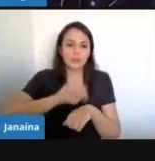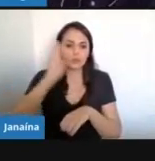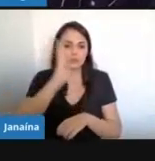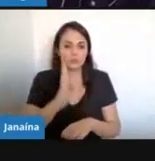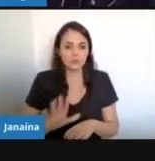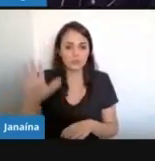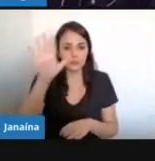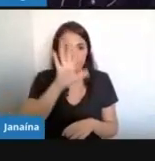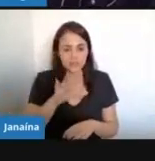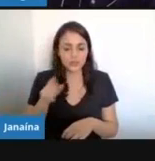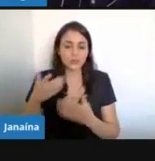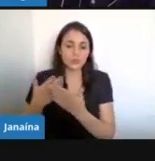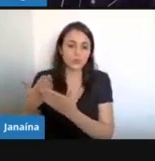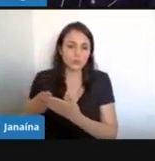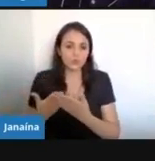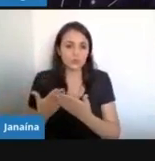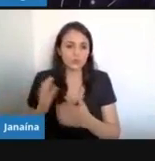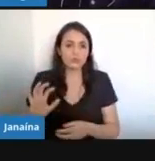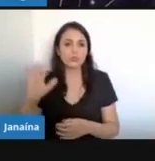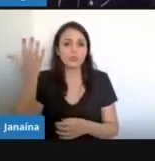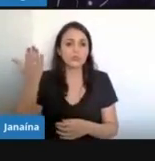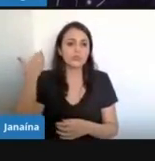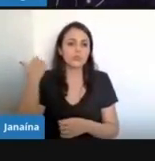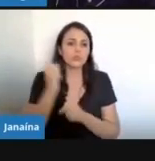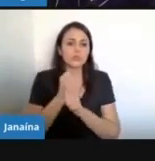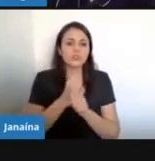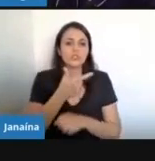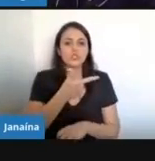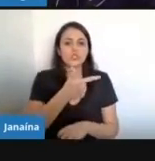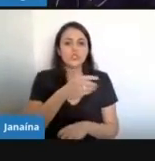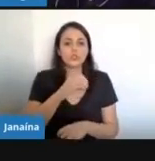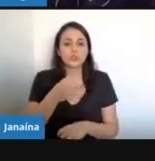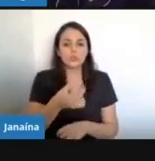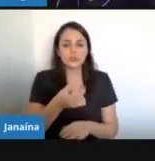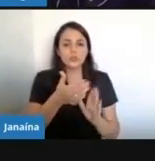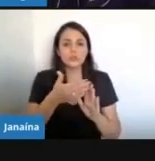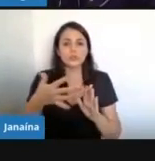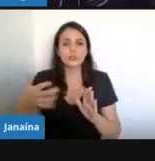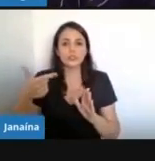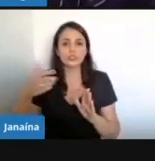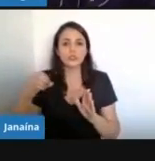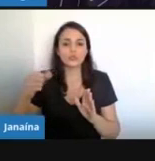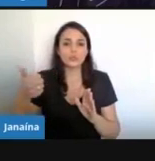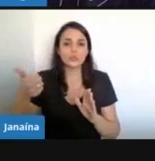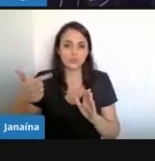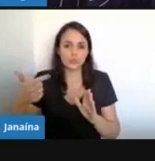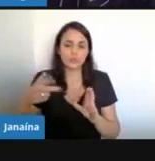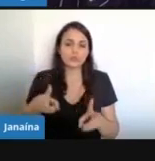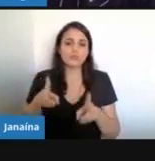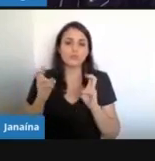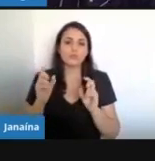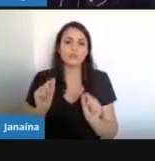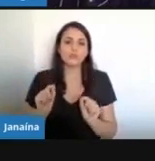um estudo que foi realizado de 2006 a 2012. Então, o que a gente nota aqui?